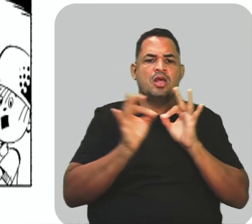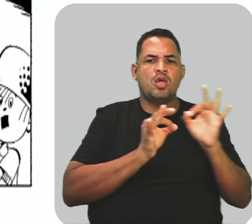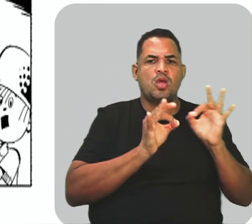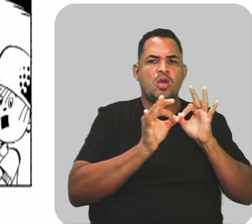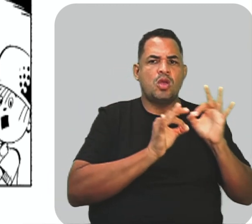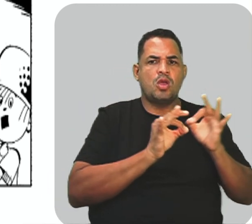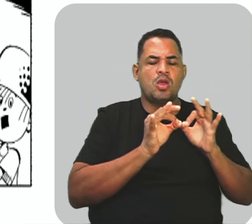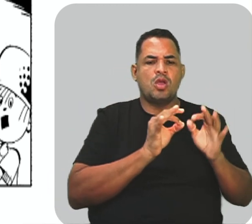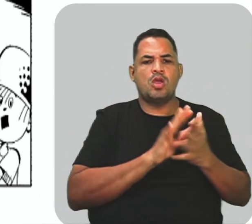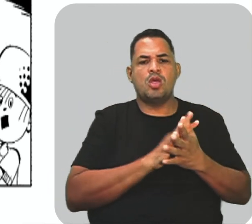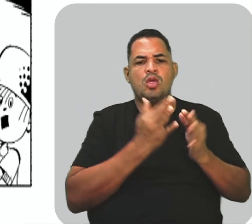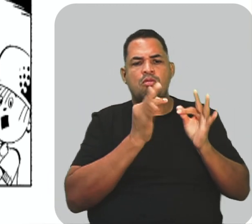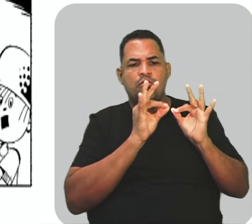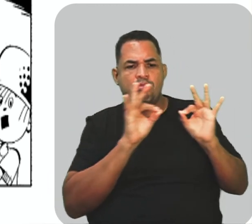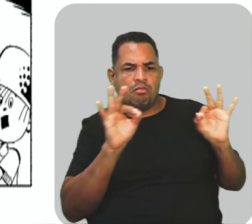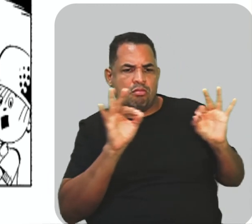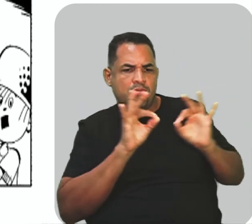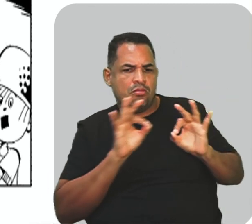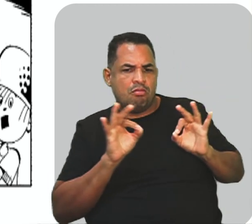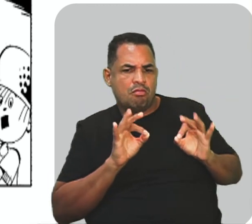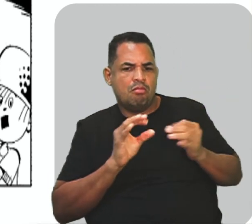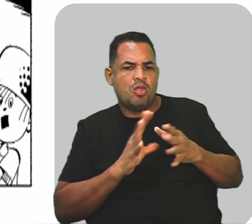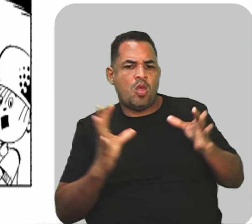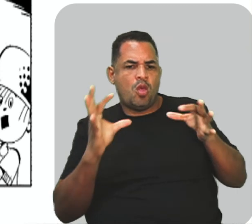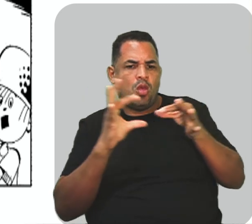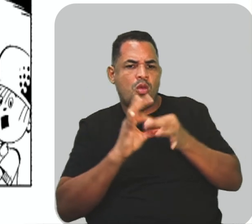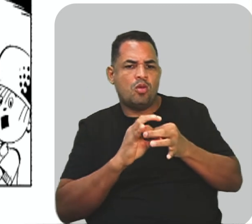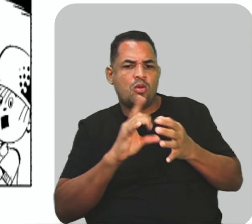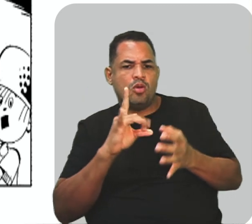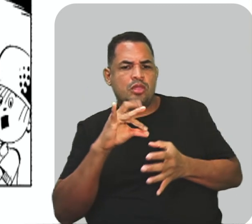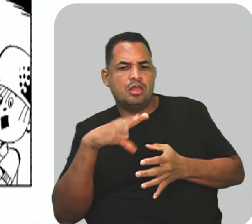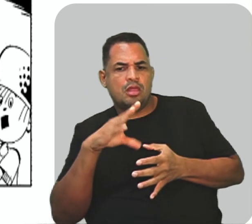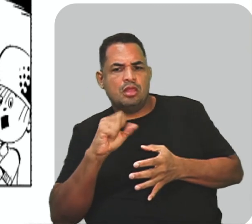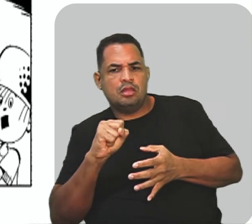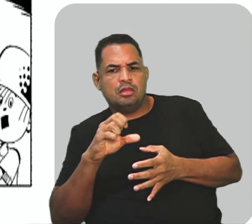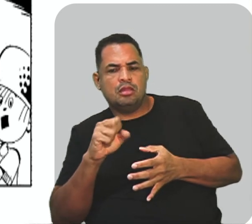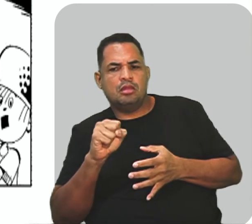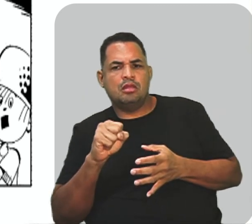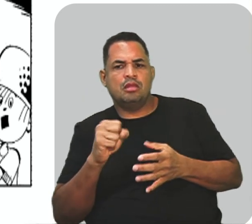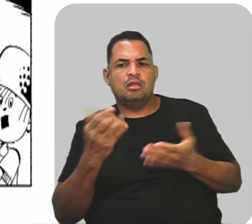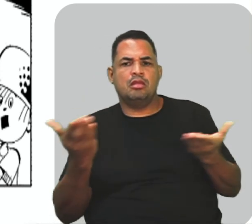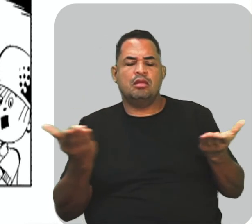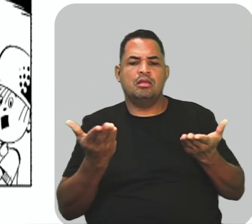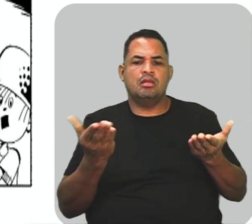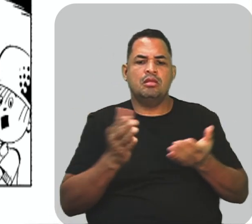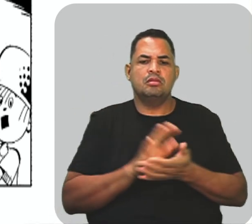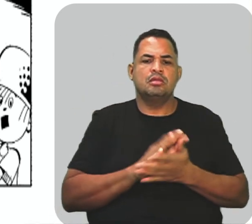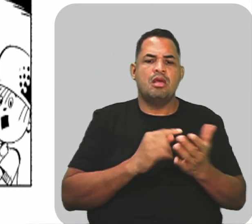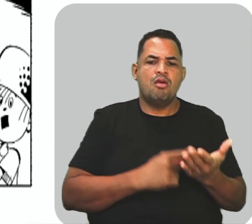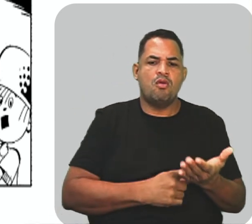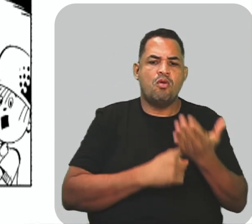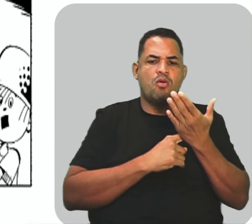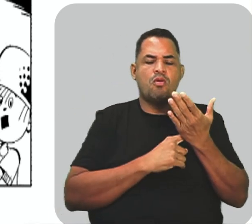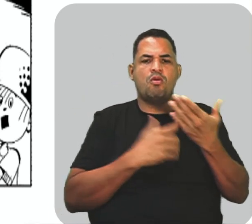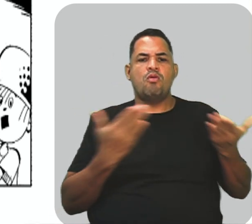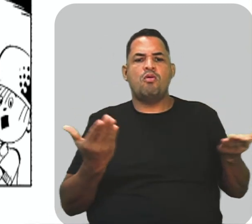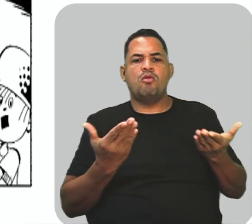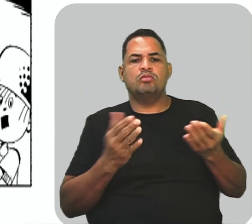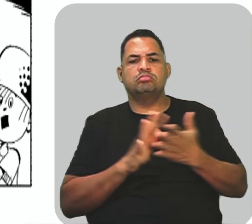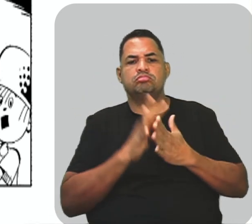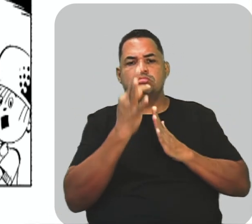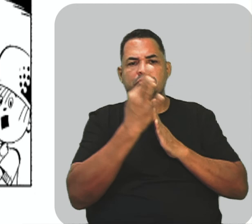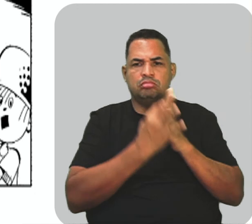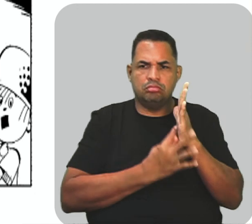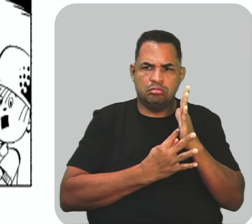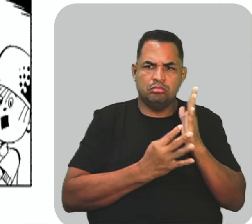das orações com conjunções coordenadas, orações aí auxiliando no sentido do